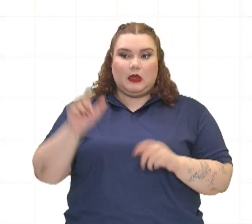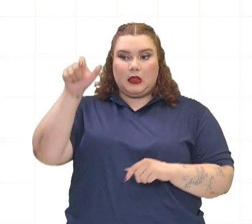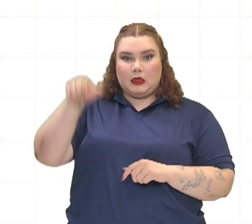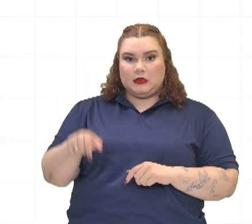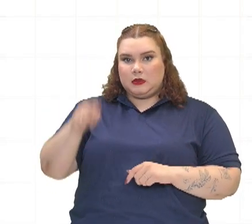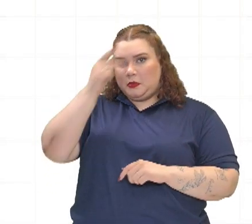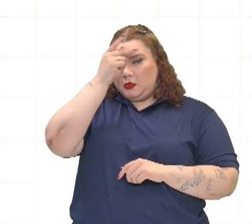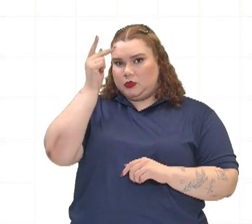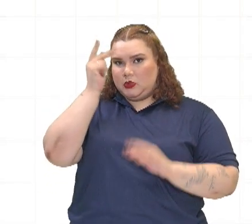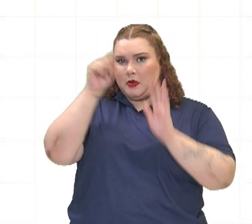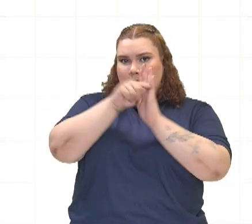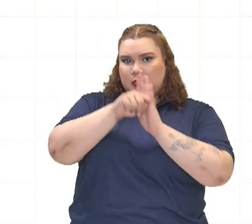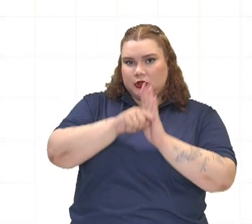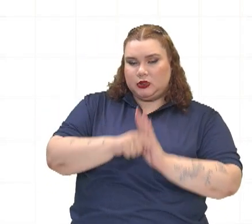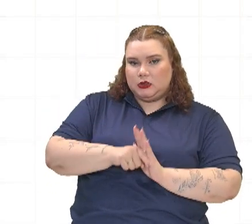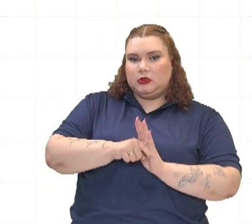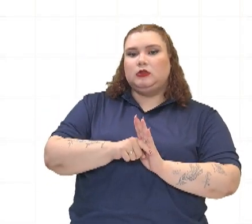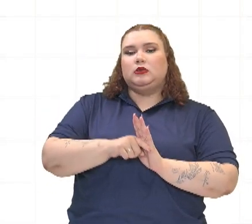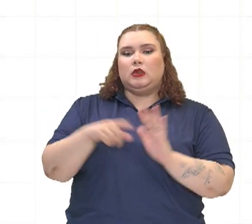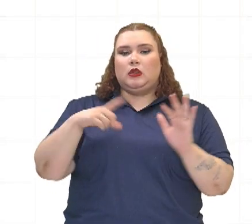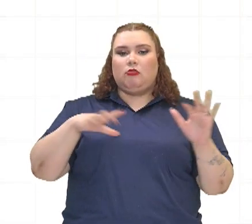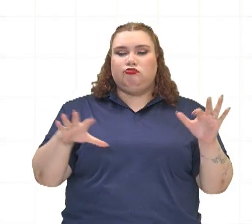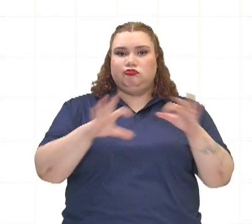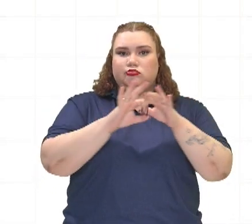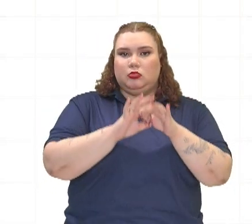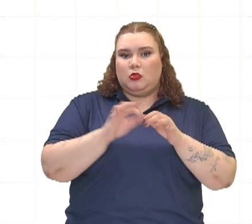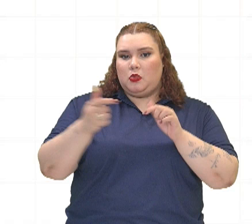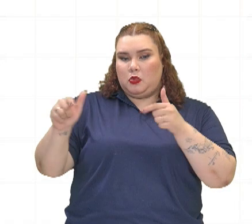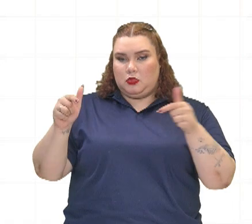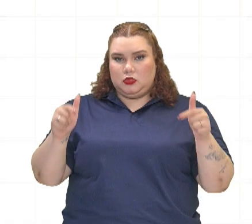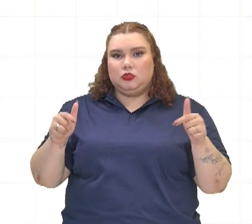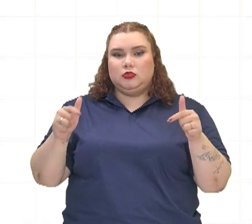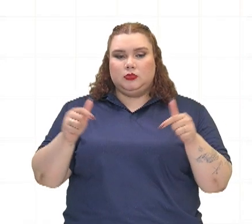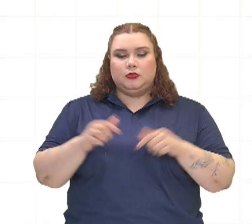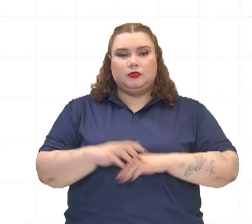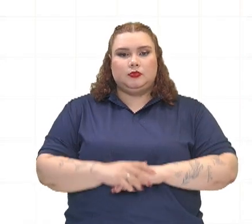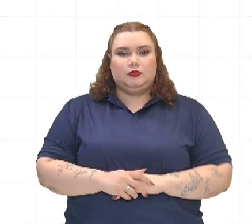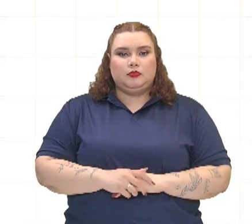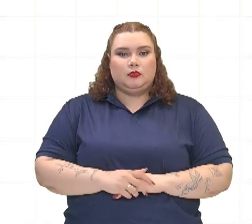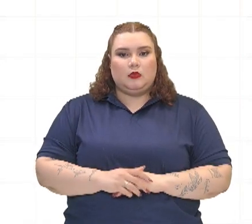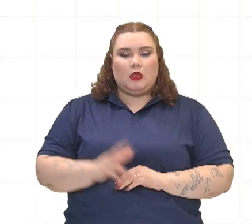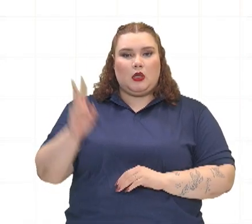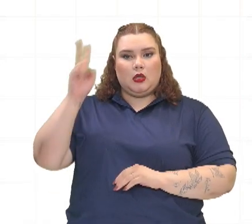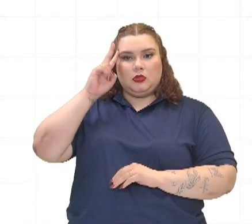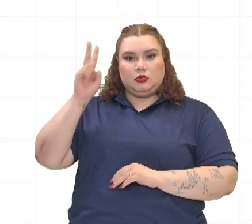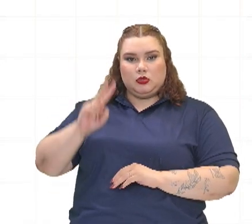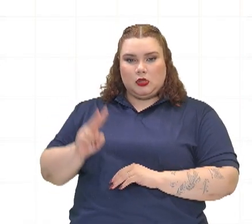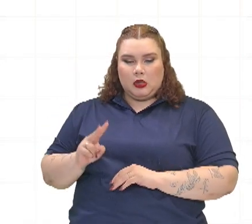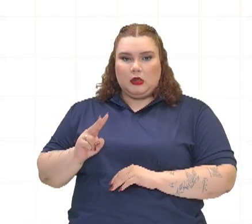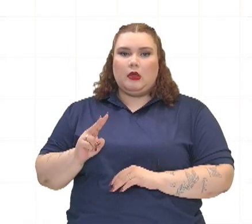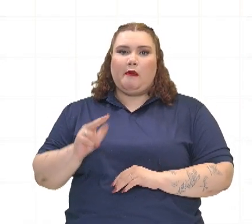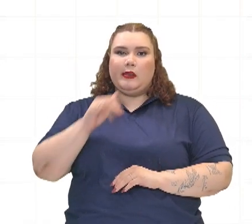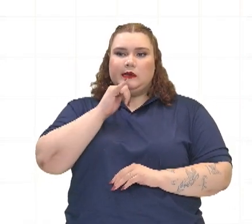está conectado ao trabalho de outros pesquisadores, tá bom? A história, ela não é algo